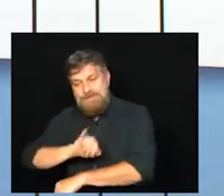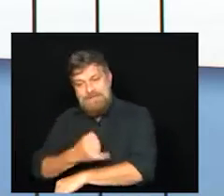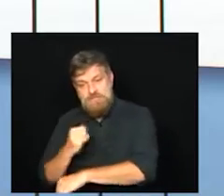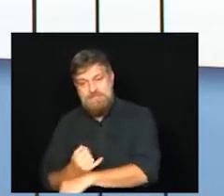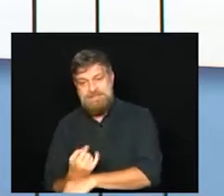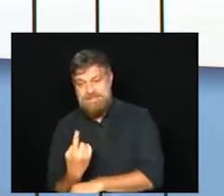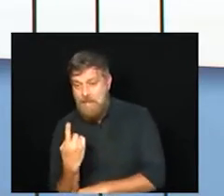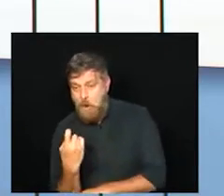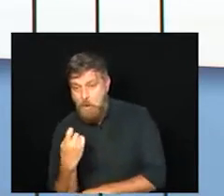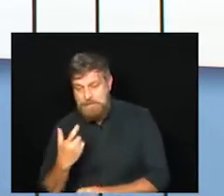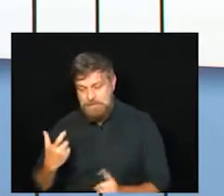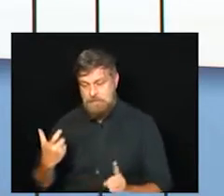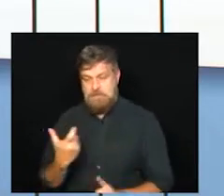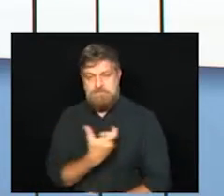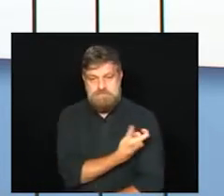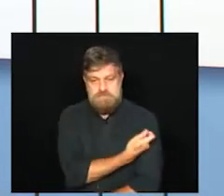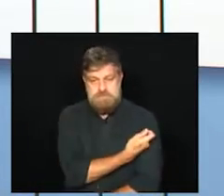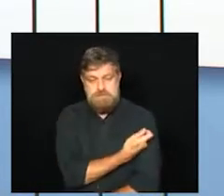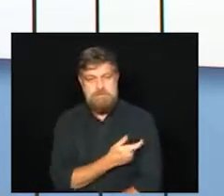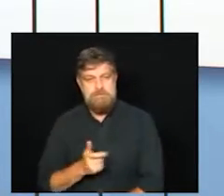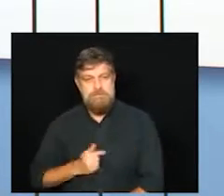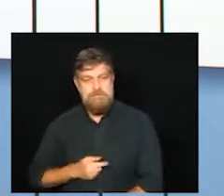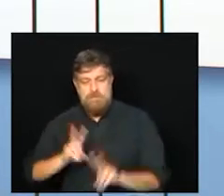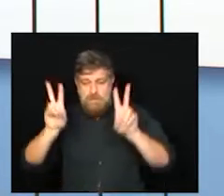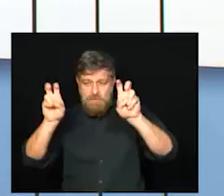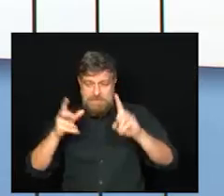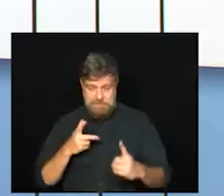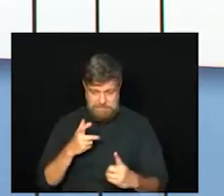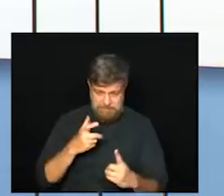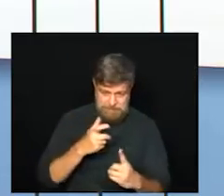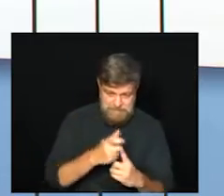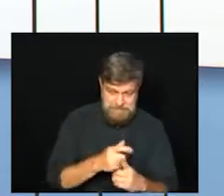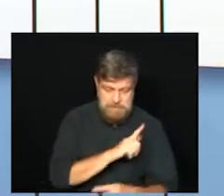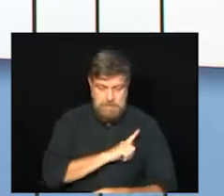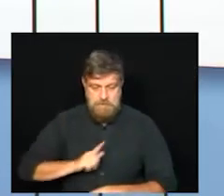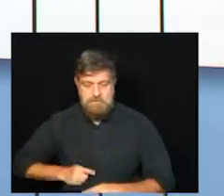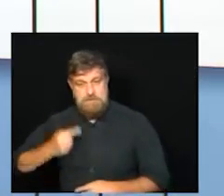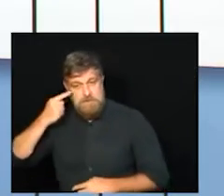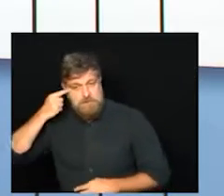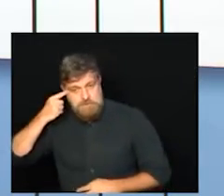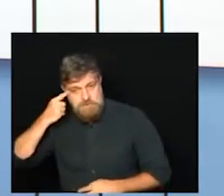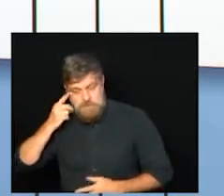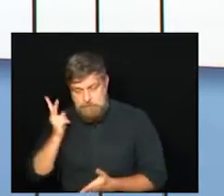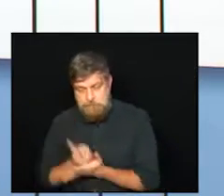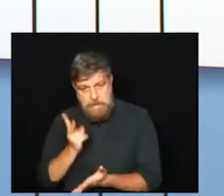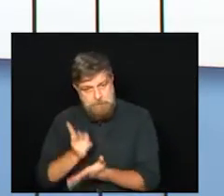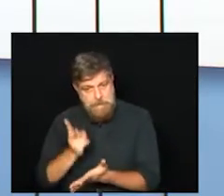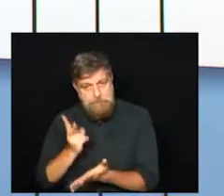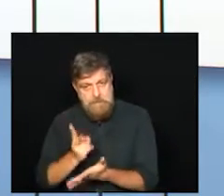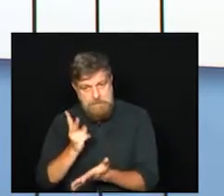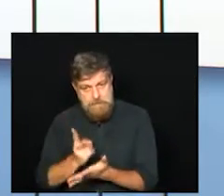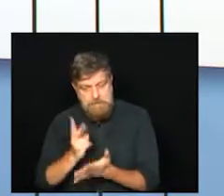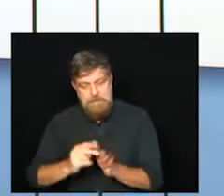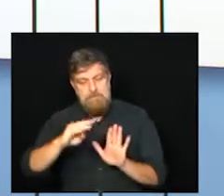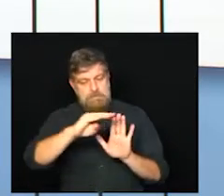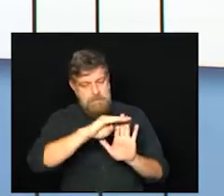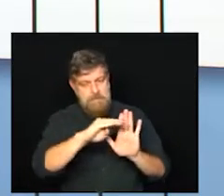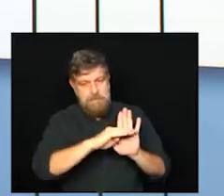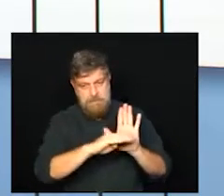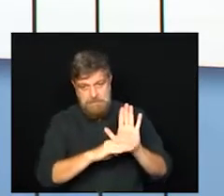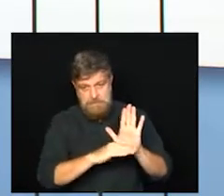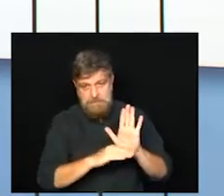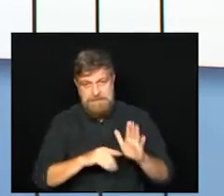de dose única. E falando em vacinação, o governador afirmou que está mantido o calendário que prevê